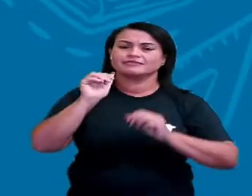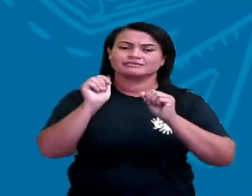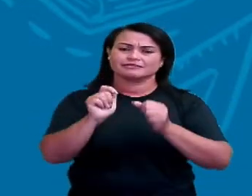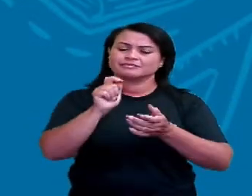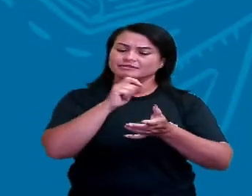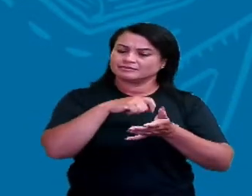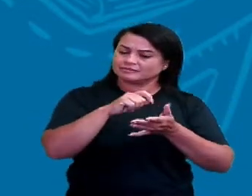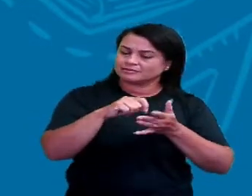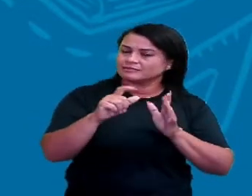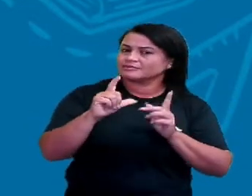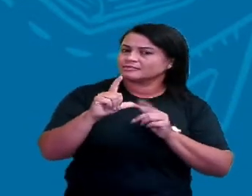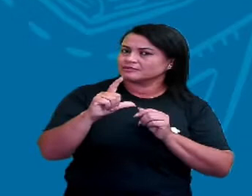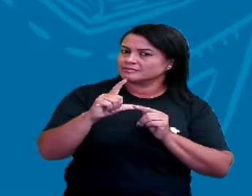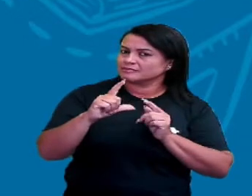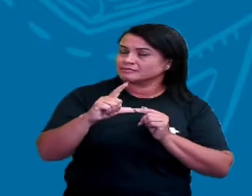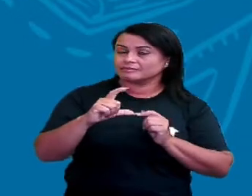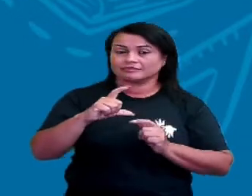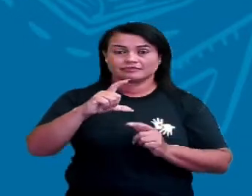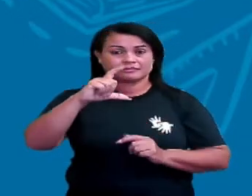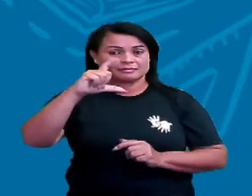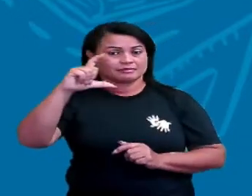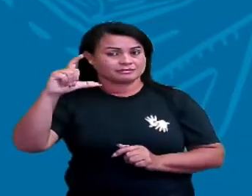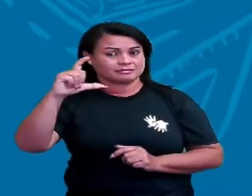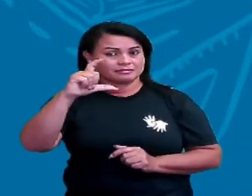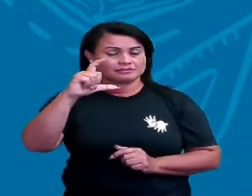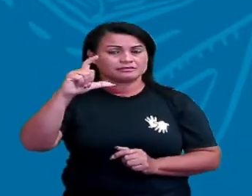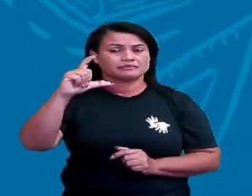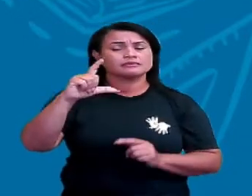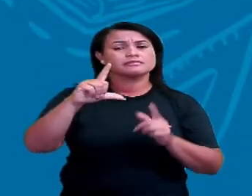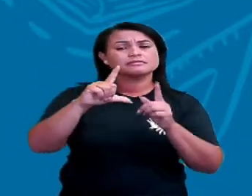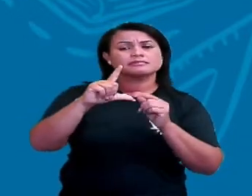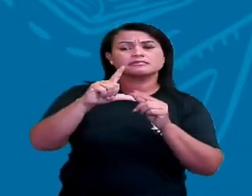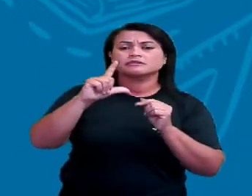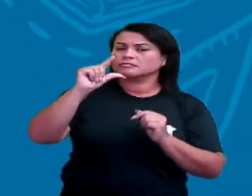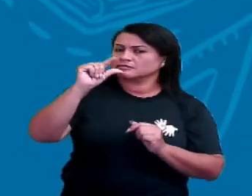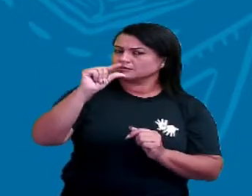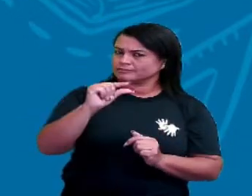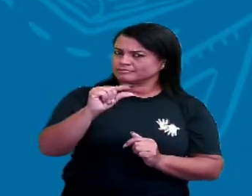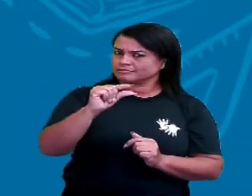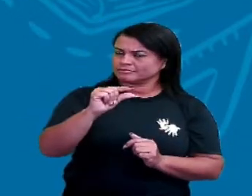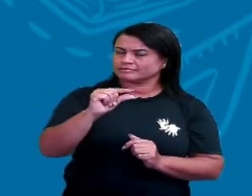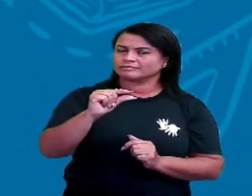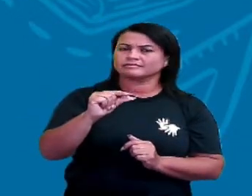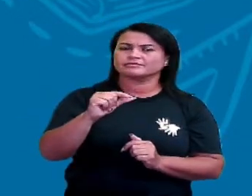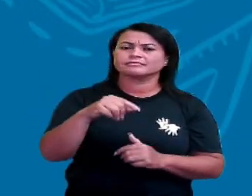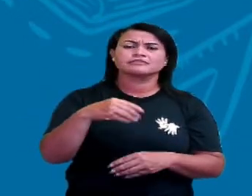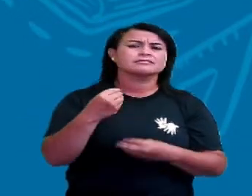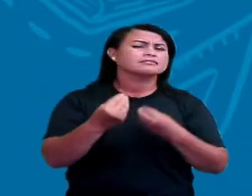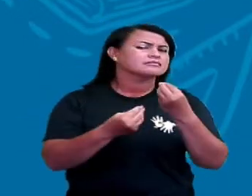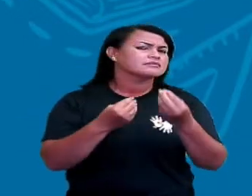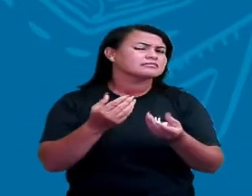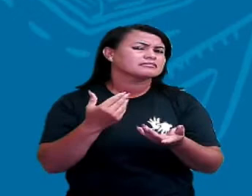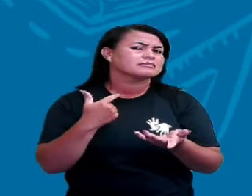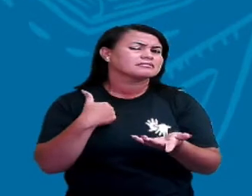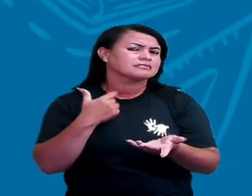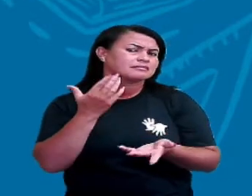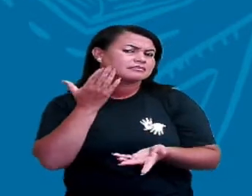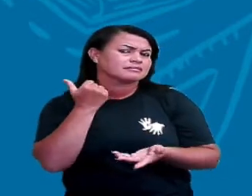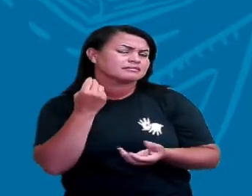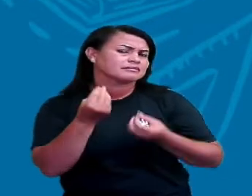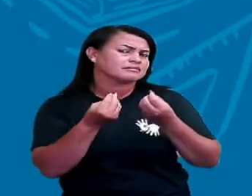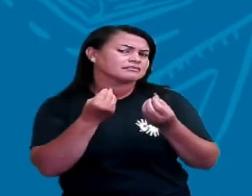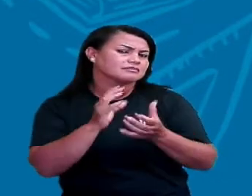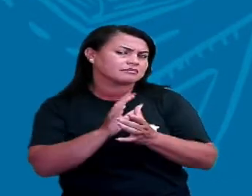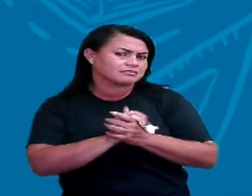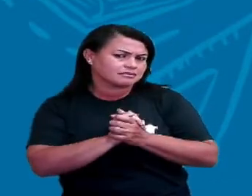escrito com letras maiúsculas ou com letras minúsculas. E quando é que eu faço uso